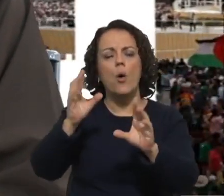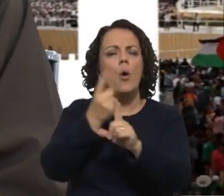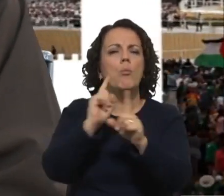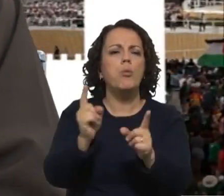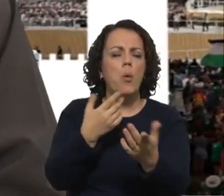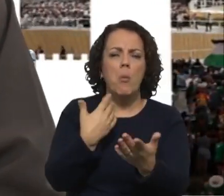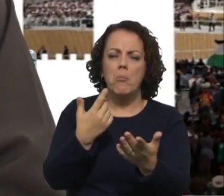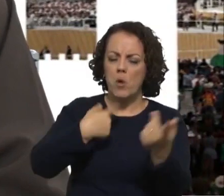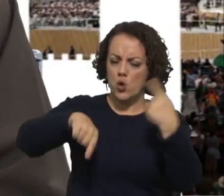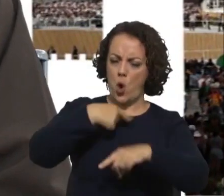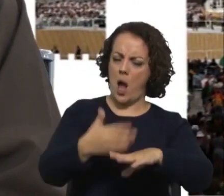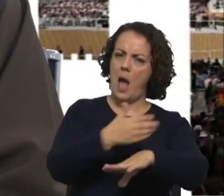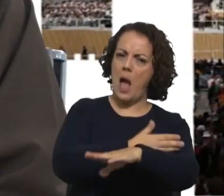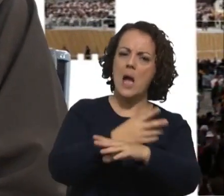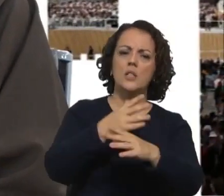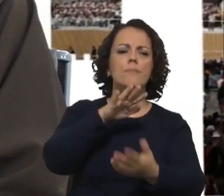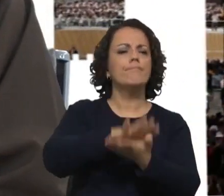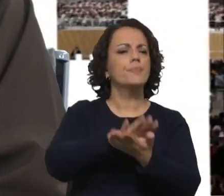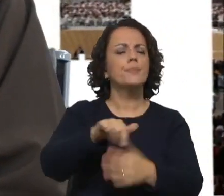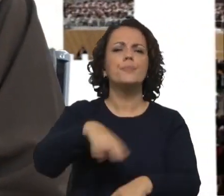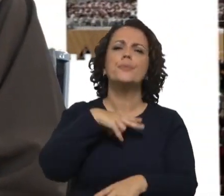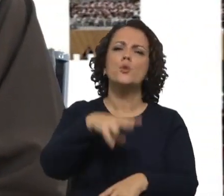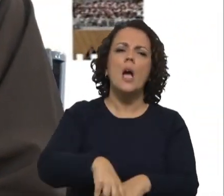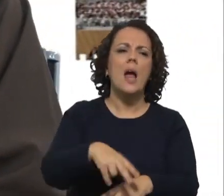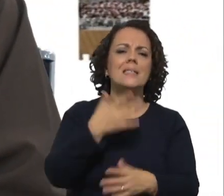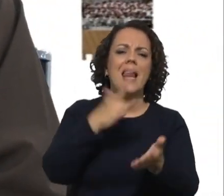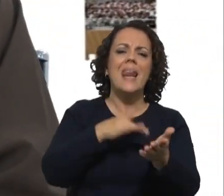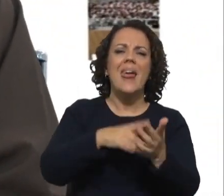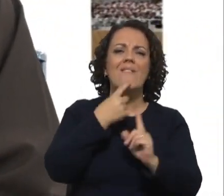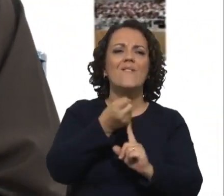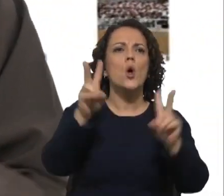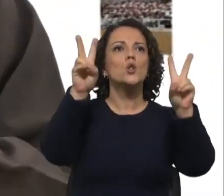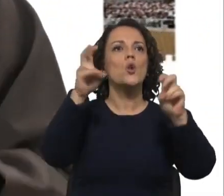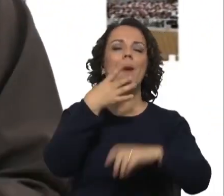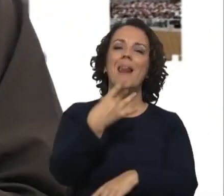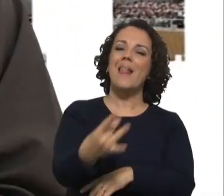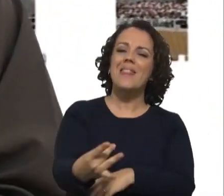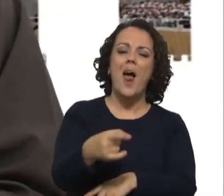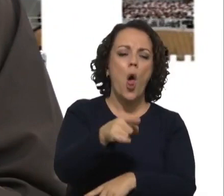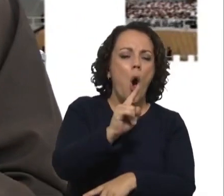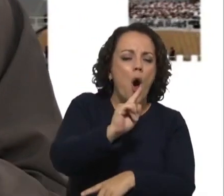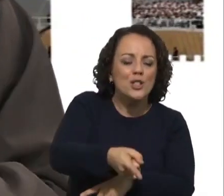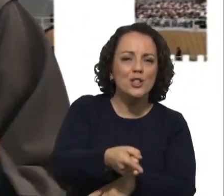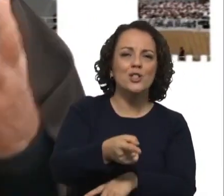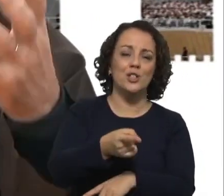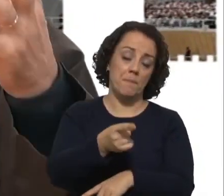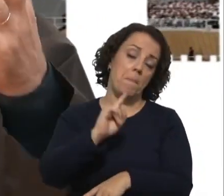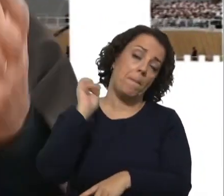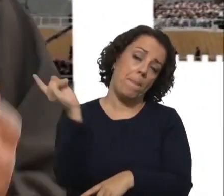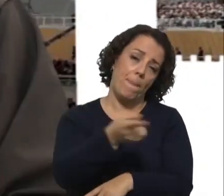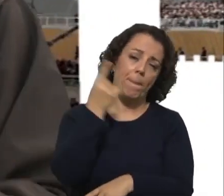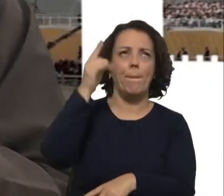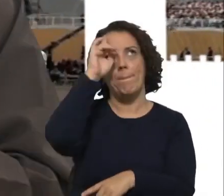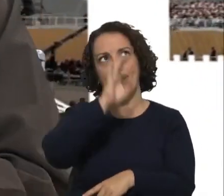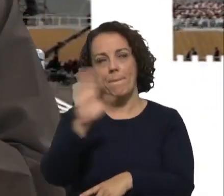literatura, no panorama editorial português, não há assim muita coisa sobre o Natal, sobretudo esta temática, todos mais ou menos associam